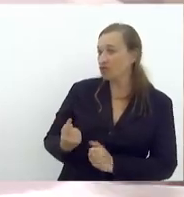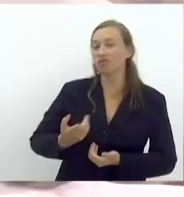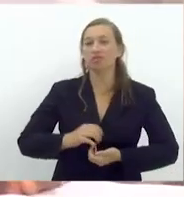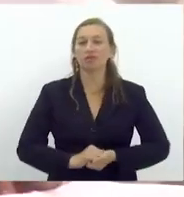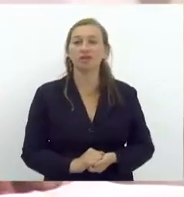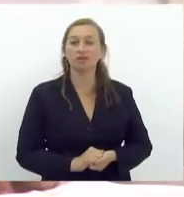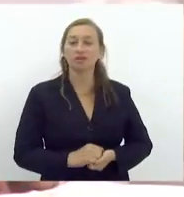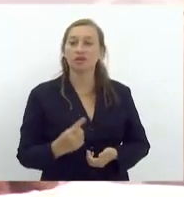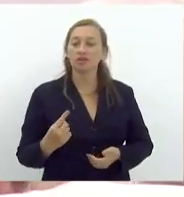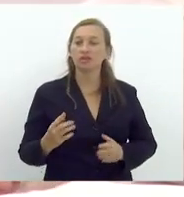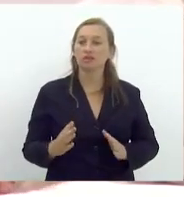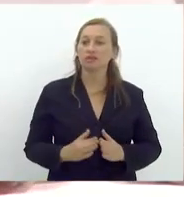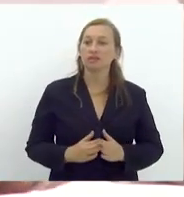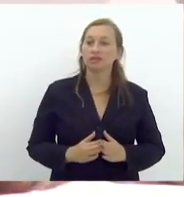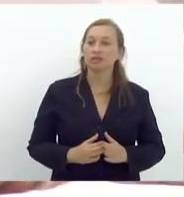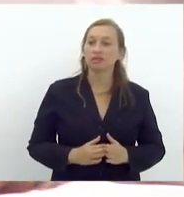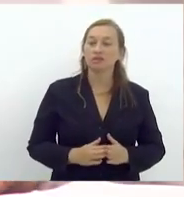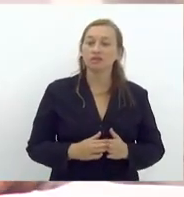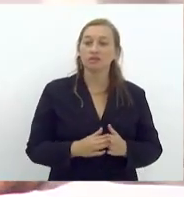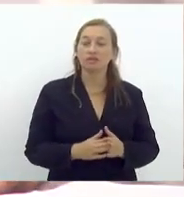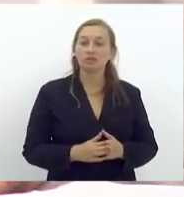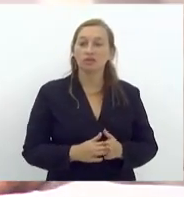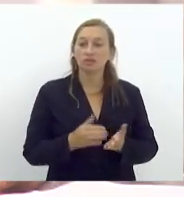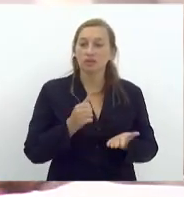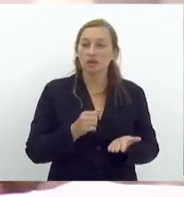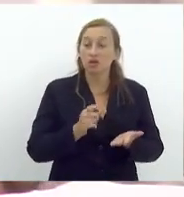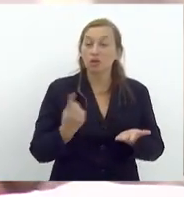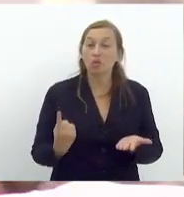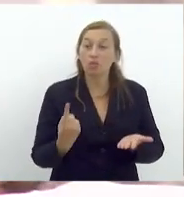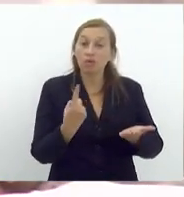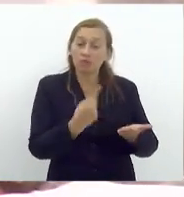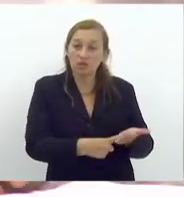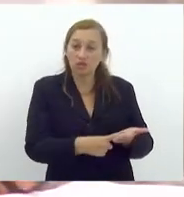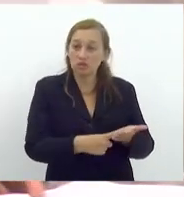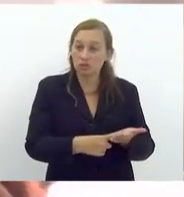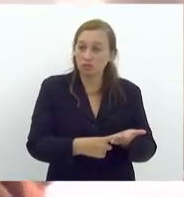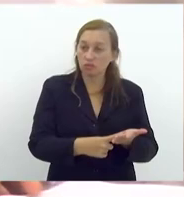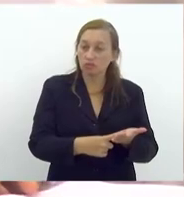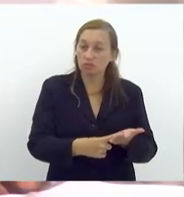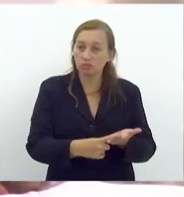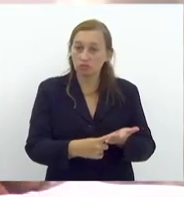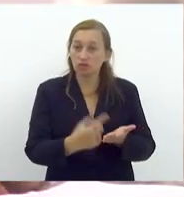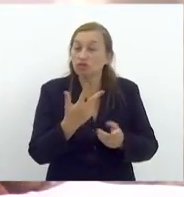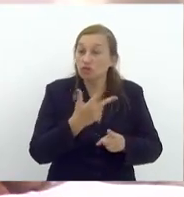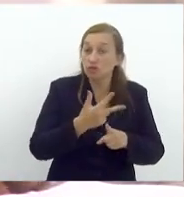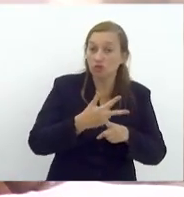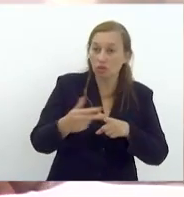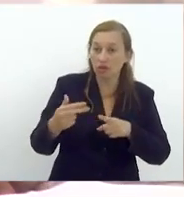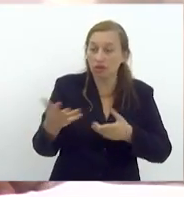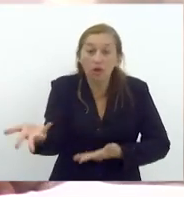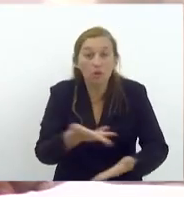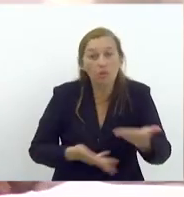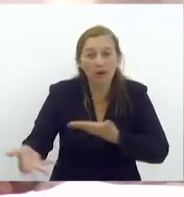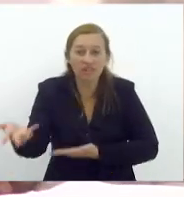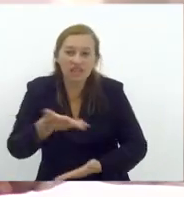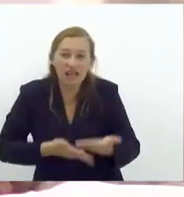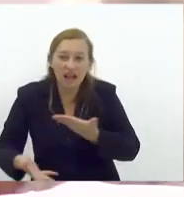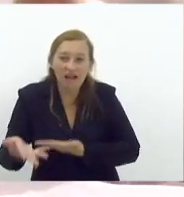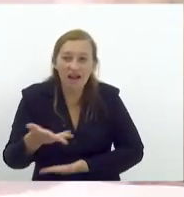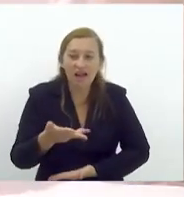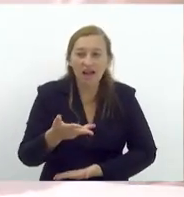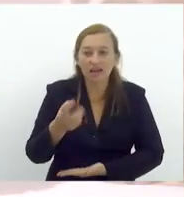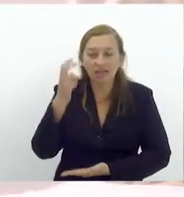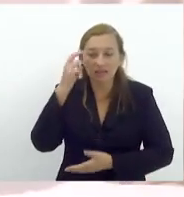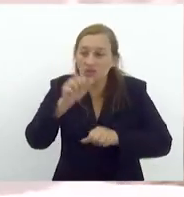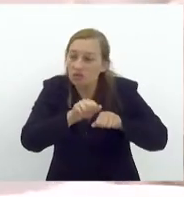nossa carta Nossa carta intenção céu é um compromisso de Mão Dupla de ganhar ganha em compartilhar expertise em